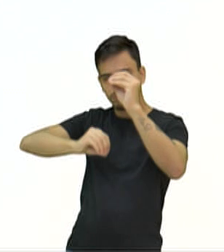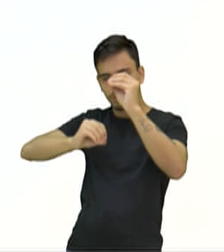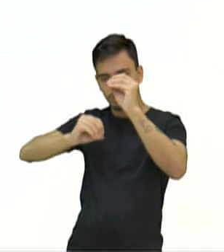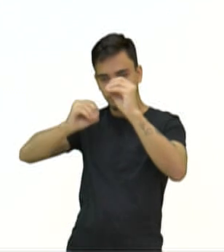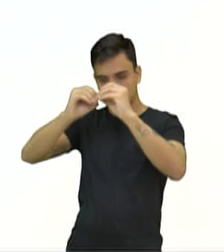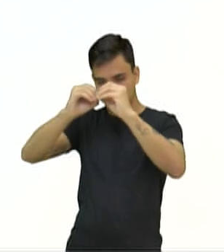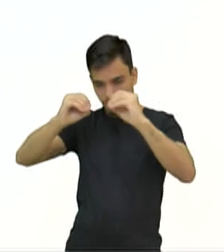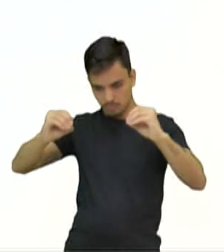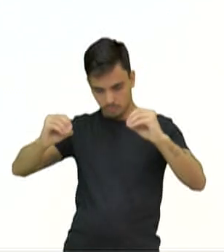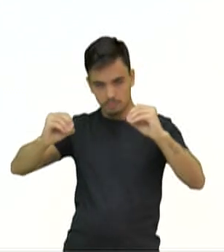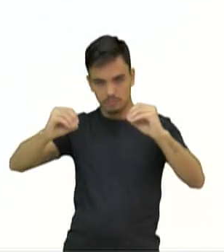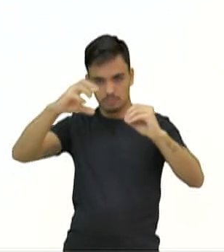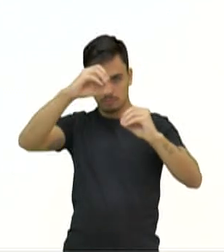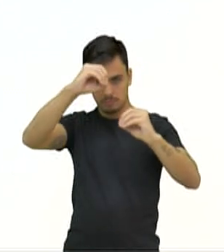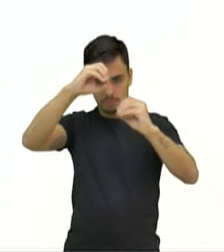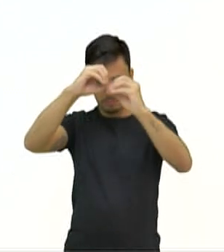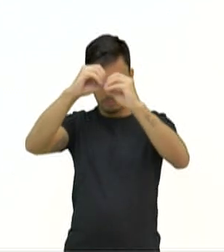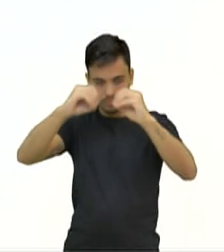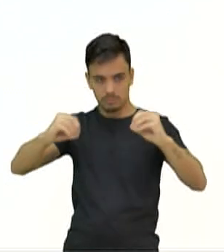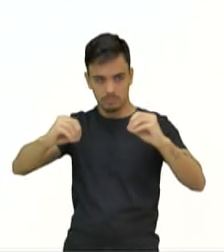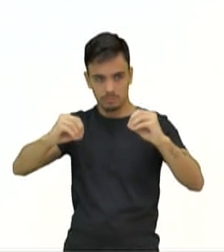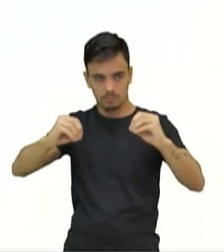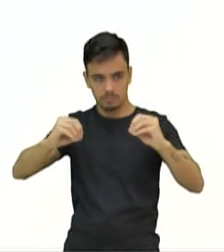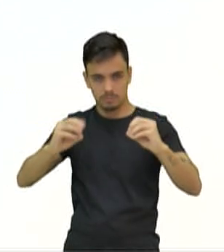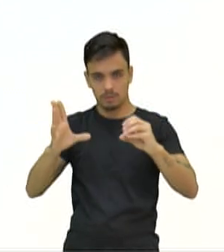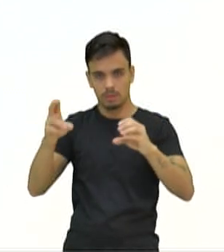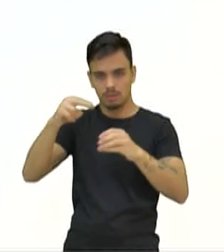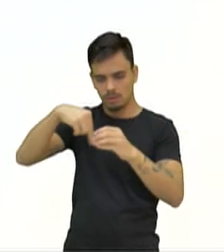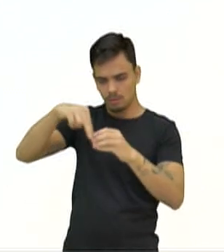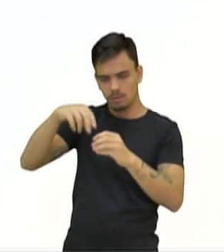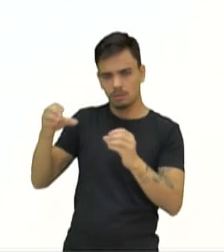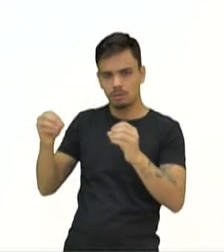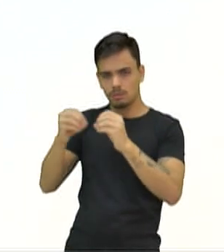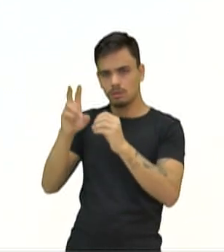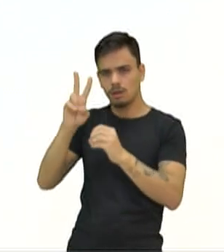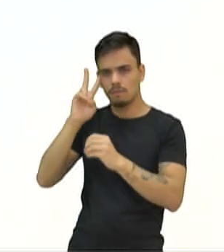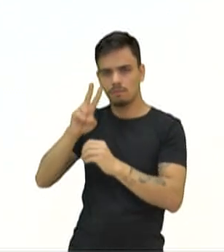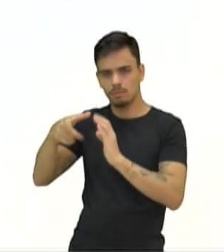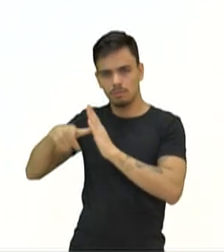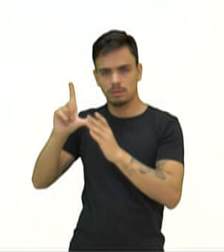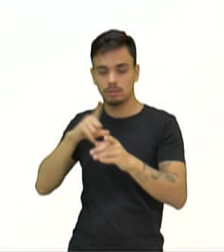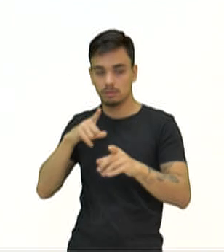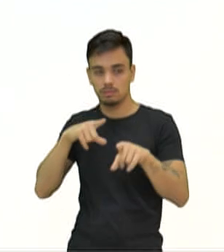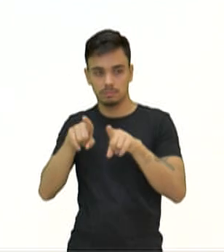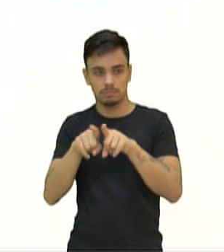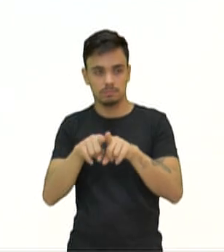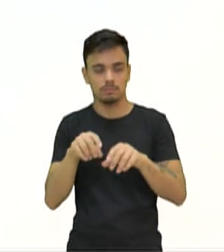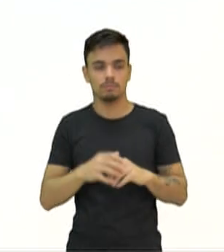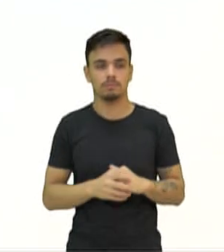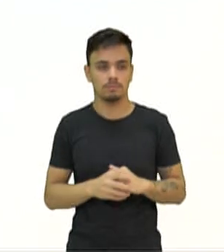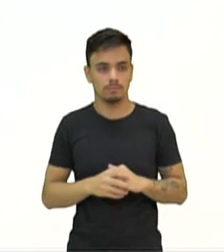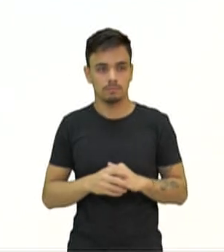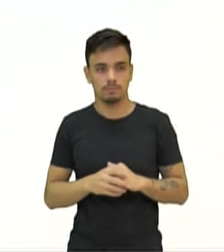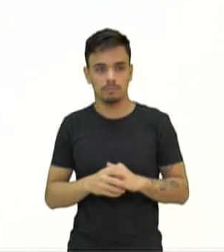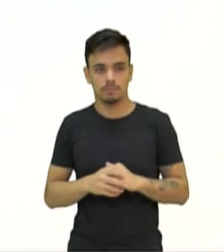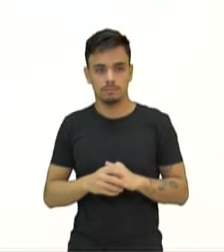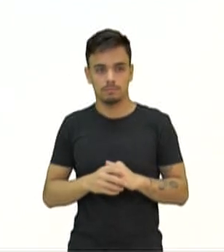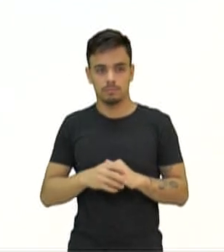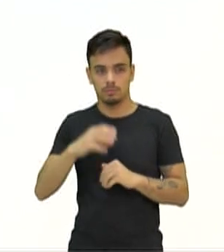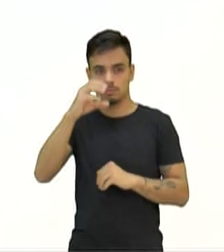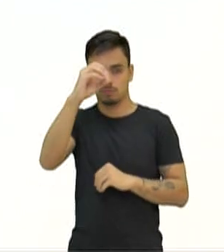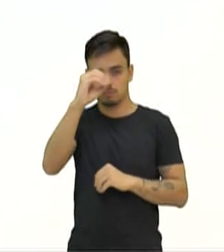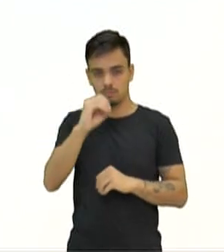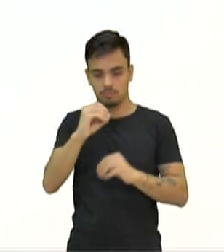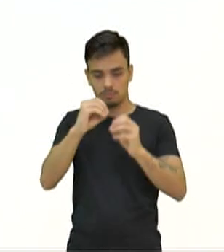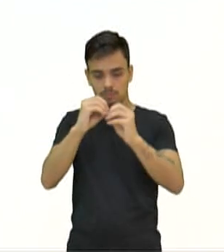2 blastômeros, que são aquelas células, né, nucleadas da divisão que a gente viu lá na mórula, lá. E aí esses 2